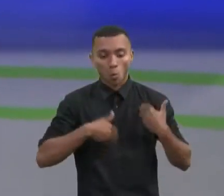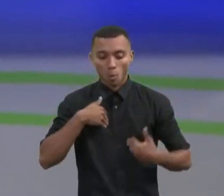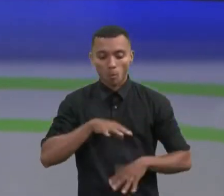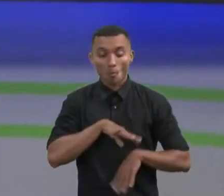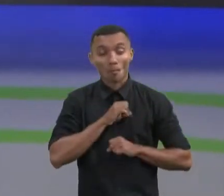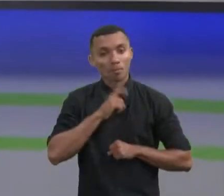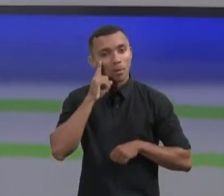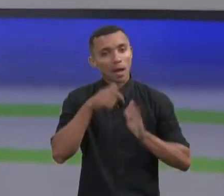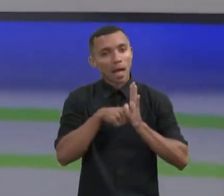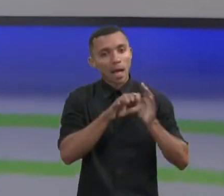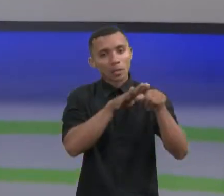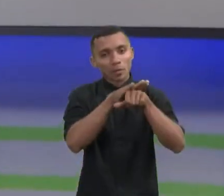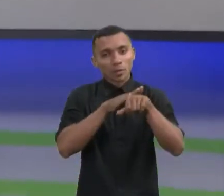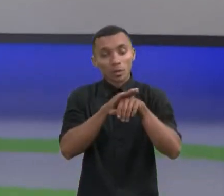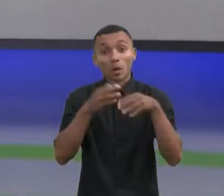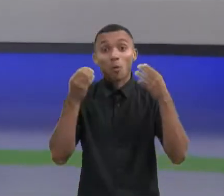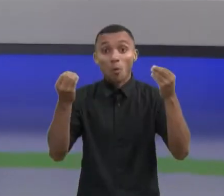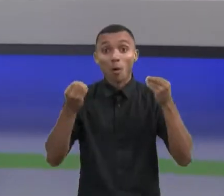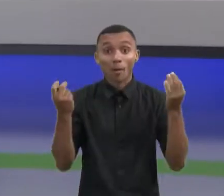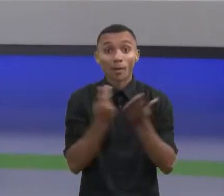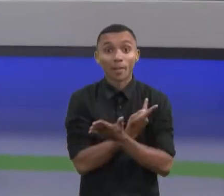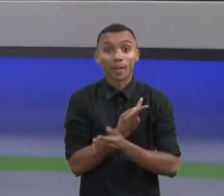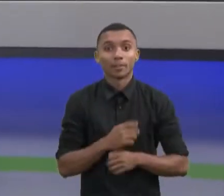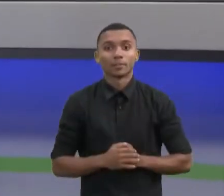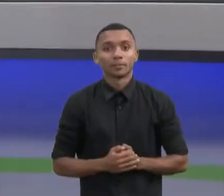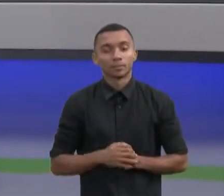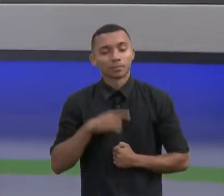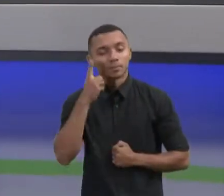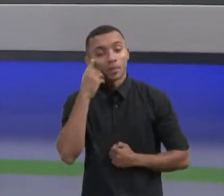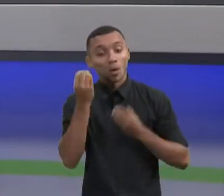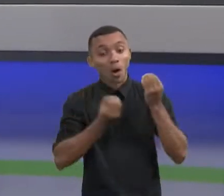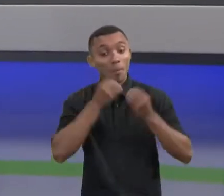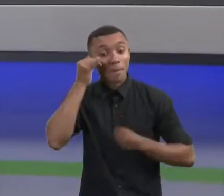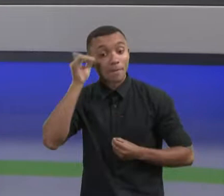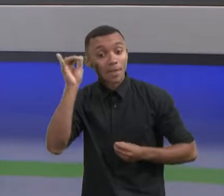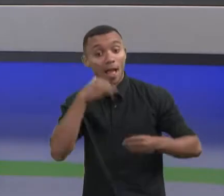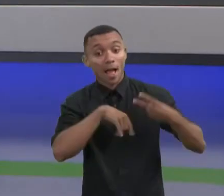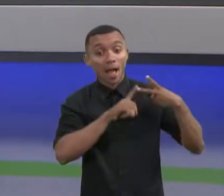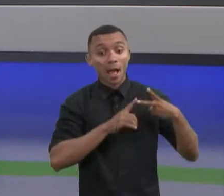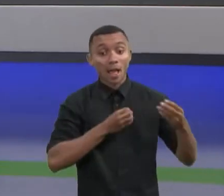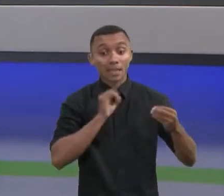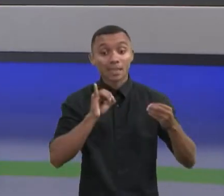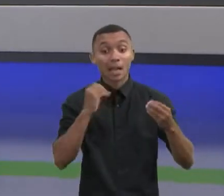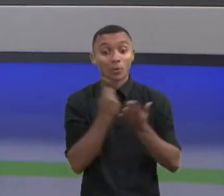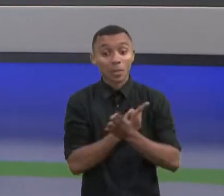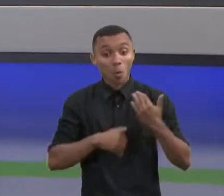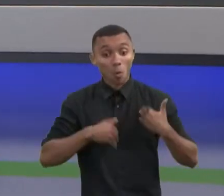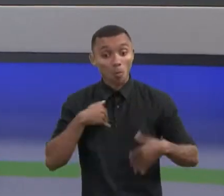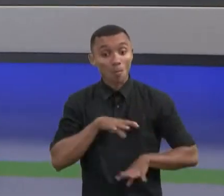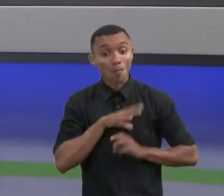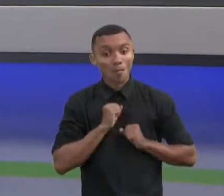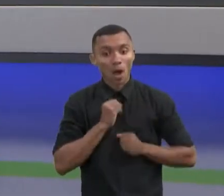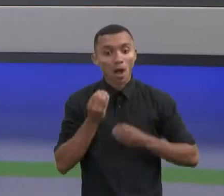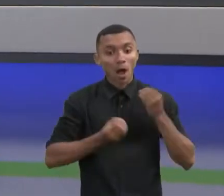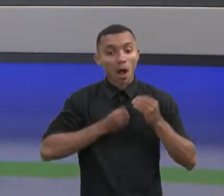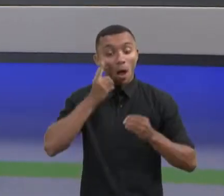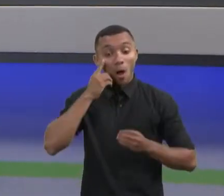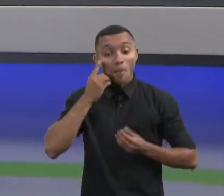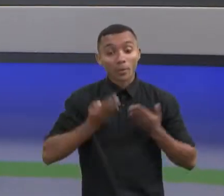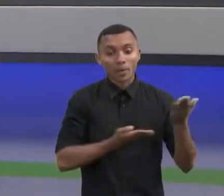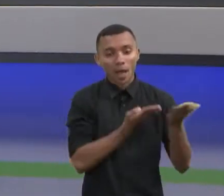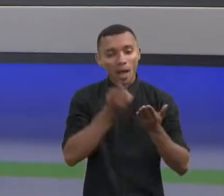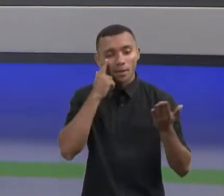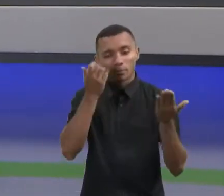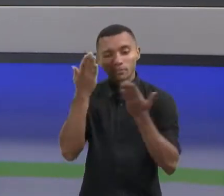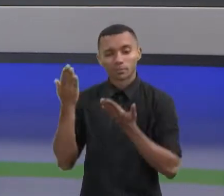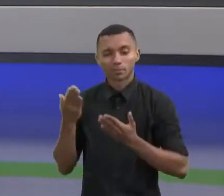com especialistas para saber como isso acontece, as precauções e como proceder em casos como esses. Veja na reportagem